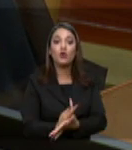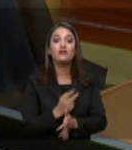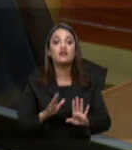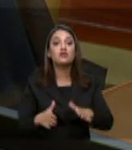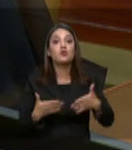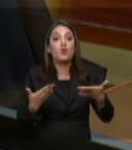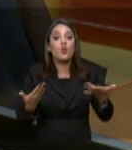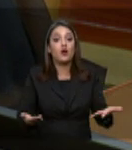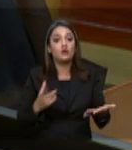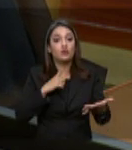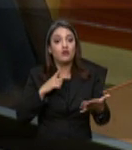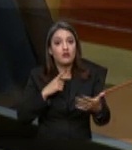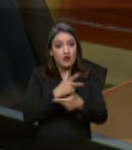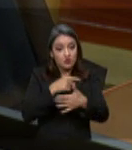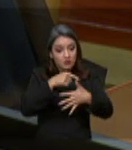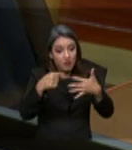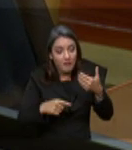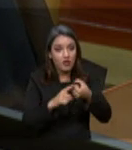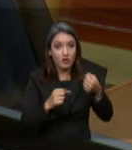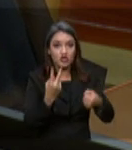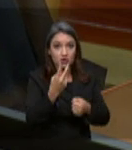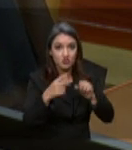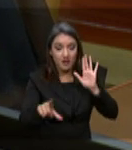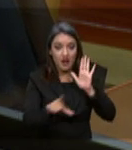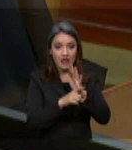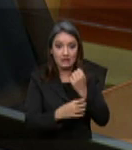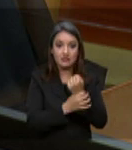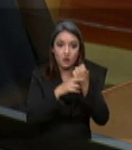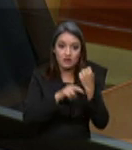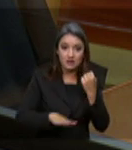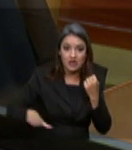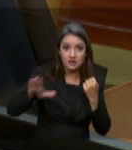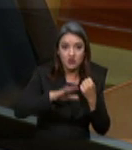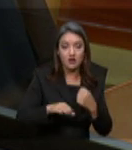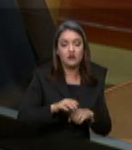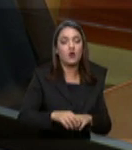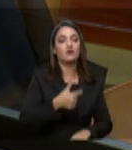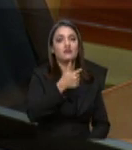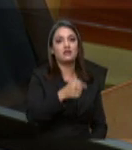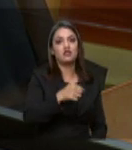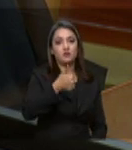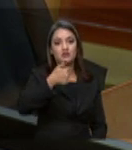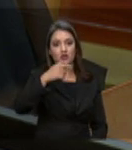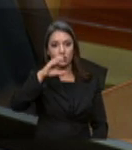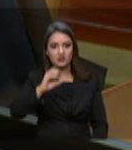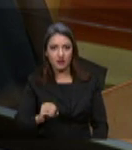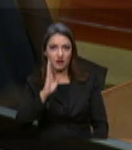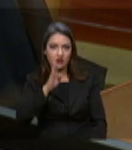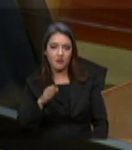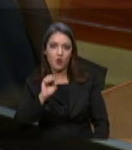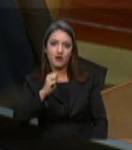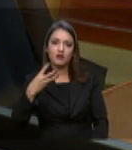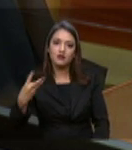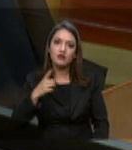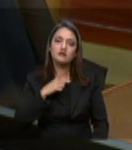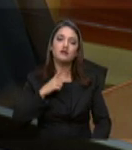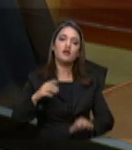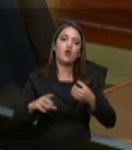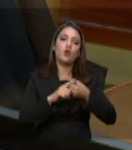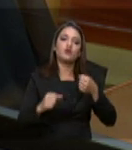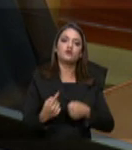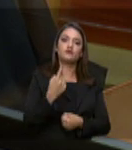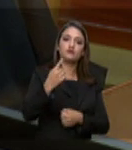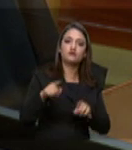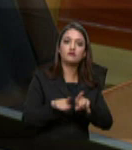presentes os pressupostos do artigo 2º da Lei de Segurança Nacional lei 7170/83 ao qual se integram os do Art 1º